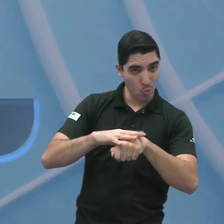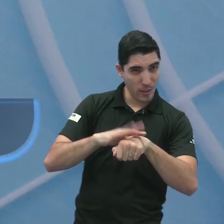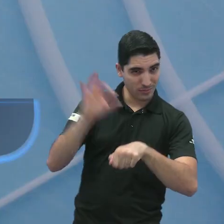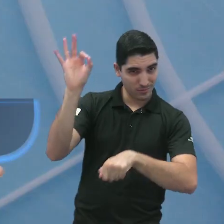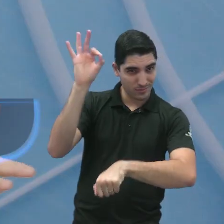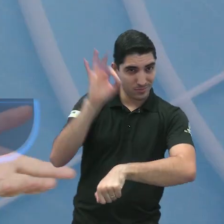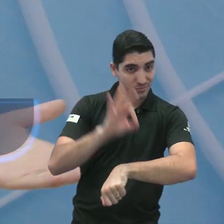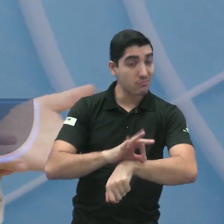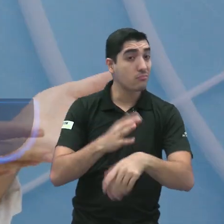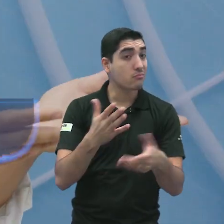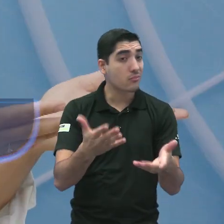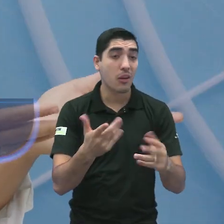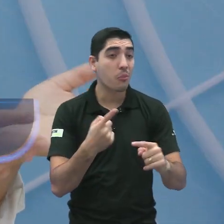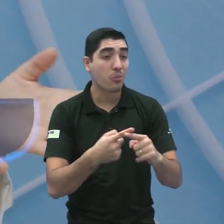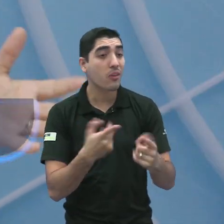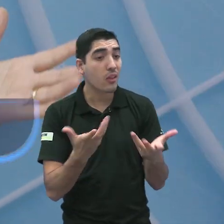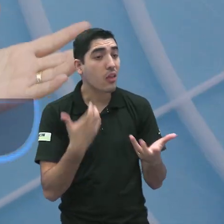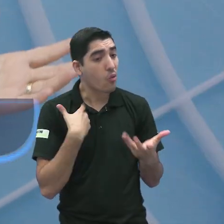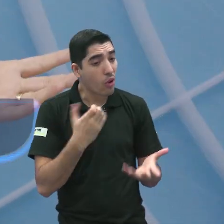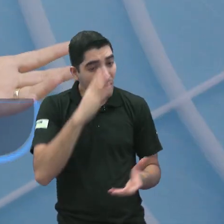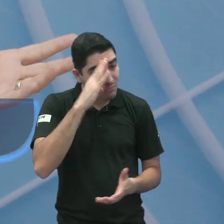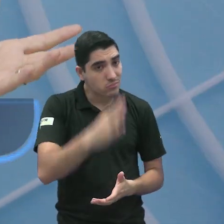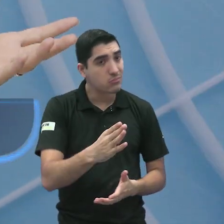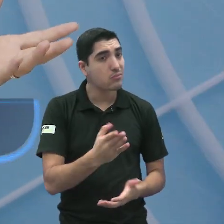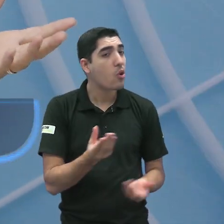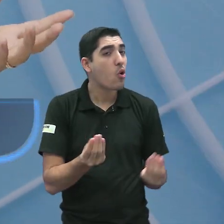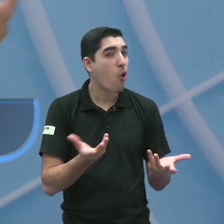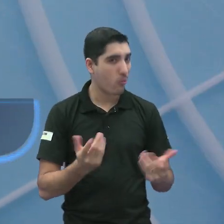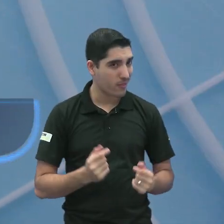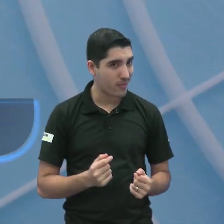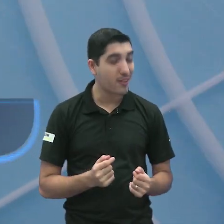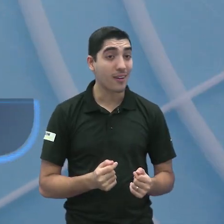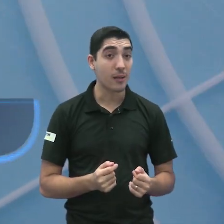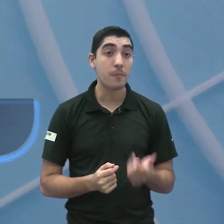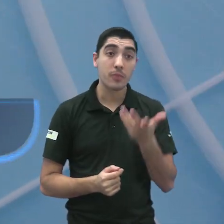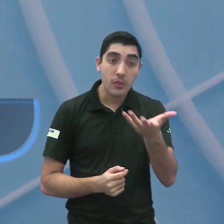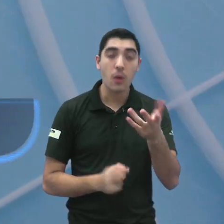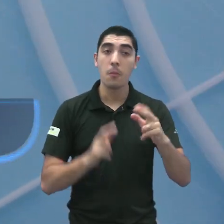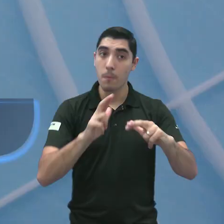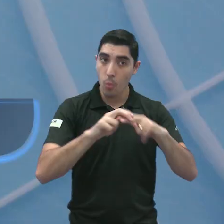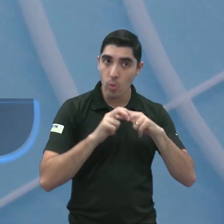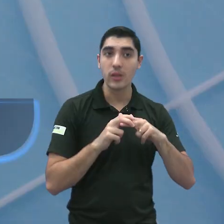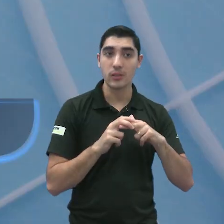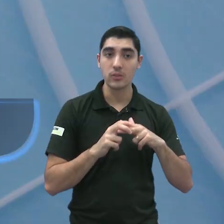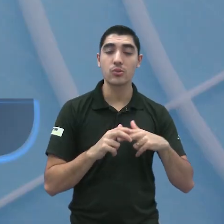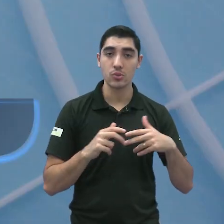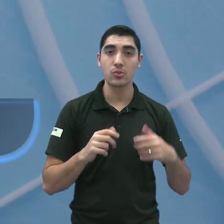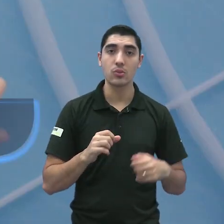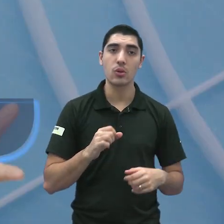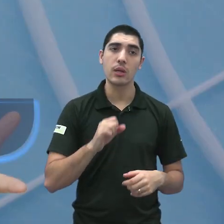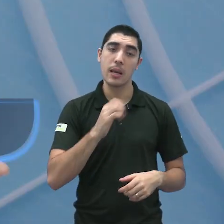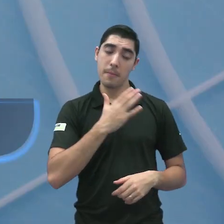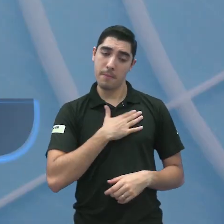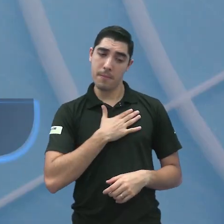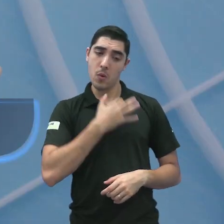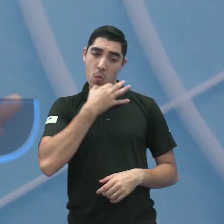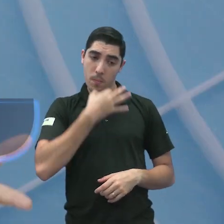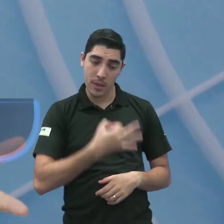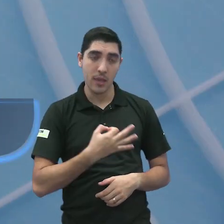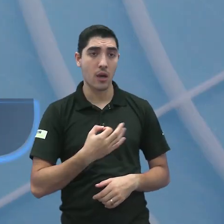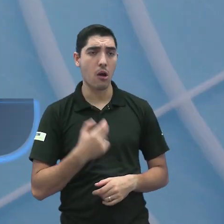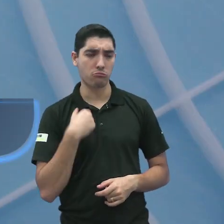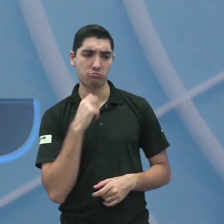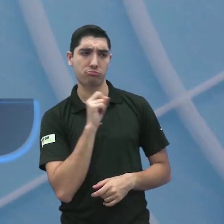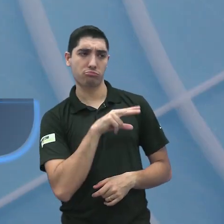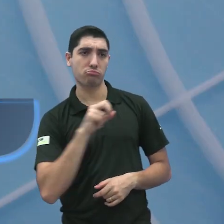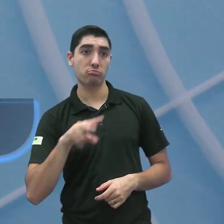Né? Então, a gente acaba direcionando por ali. Então, é muito forte essa questão. Então, eu acredito que, e vejo que